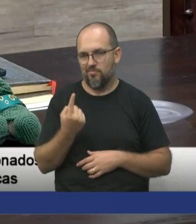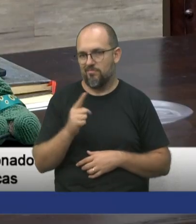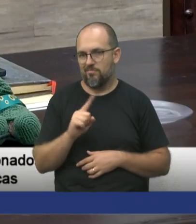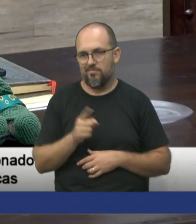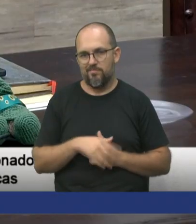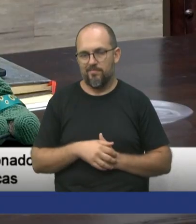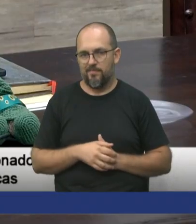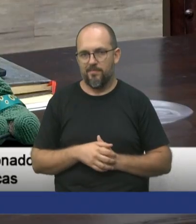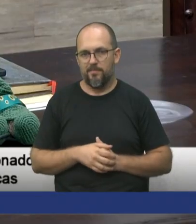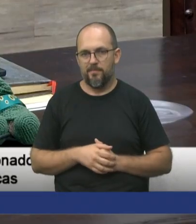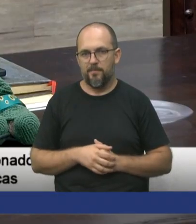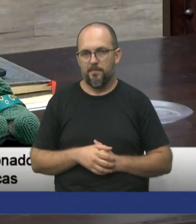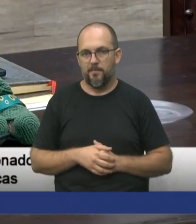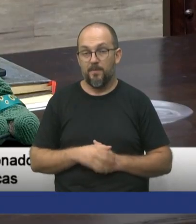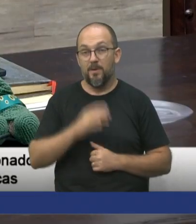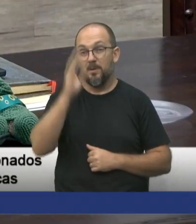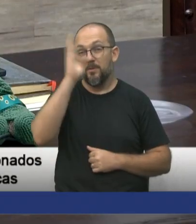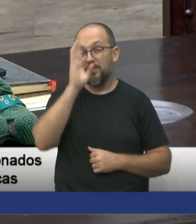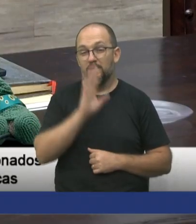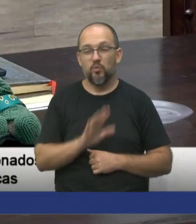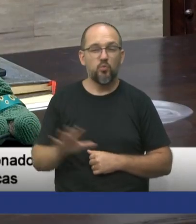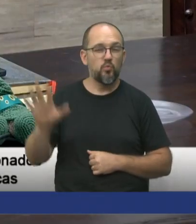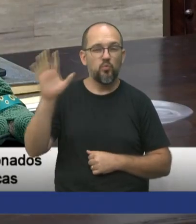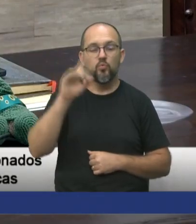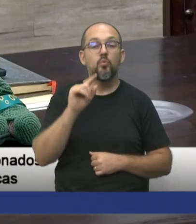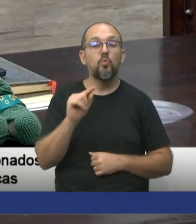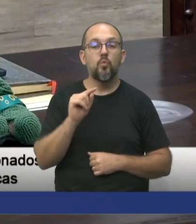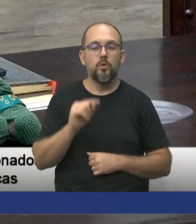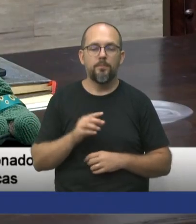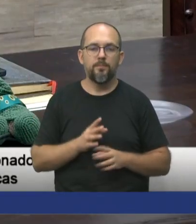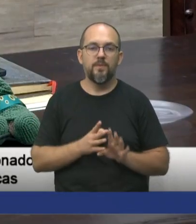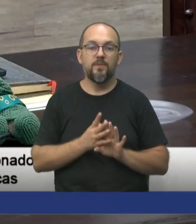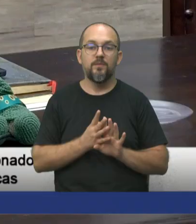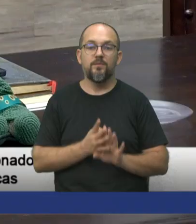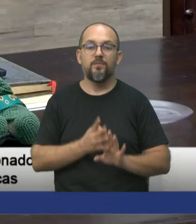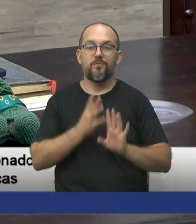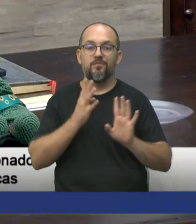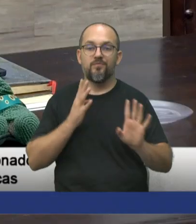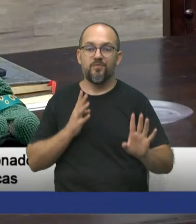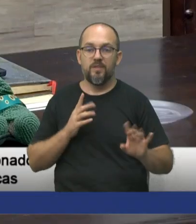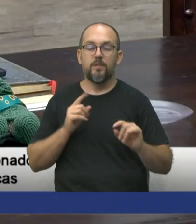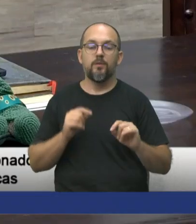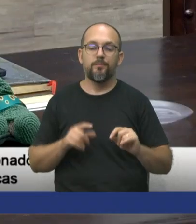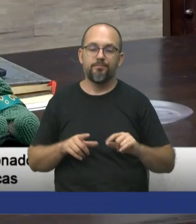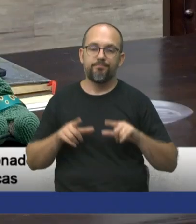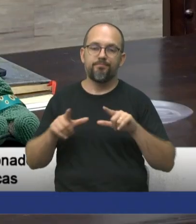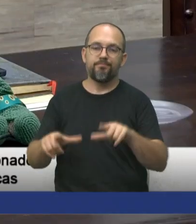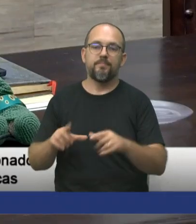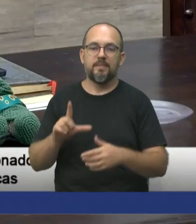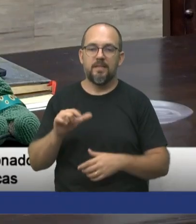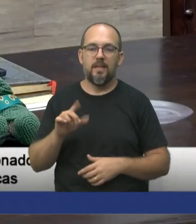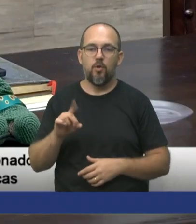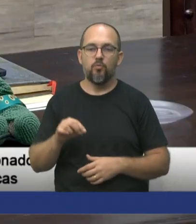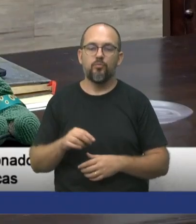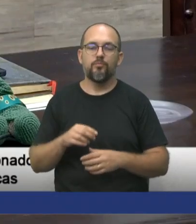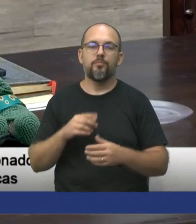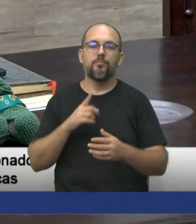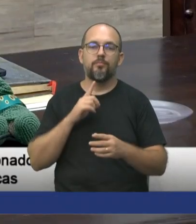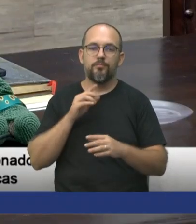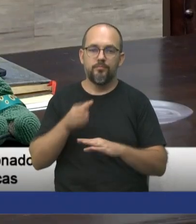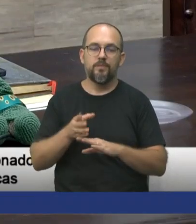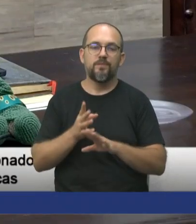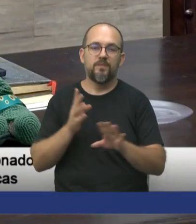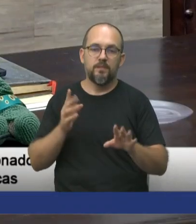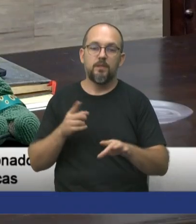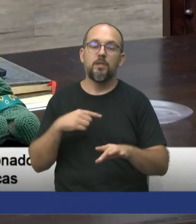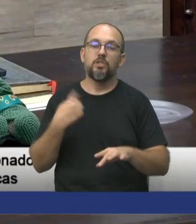lá, no Brasil. É a fila que a gente tem para laudar a criança. E a gente